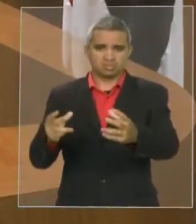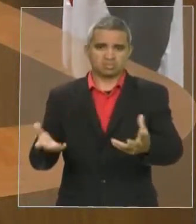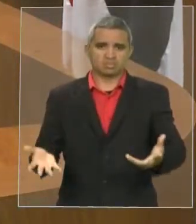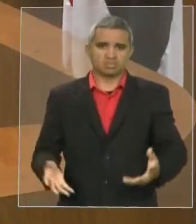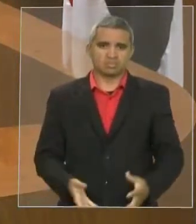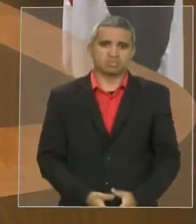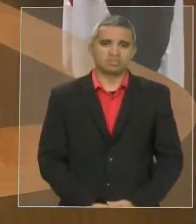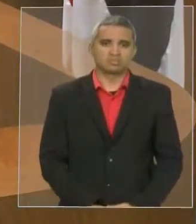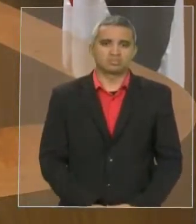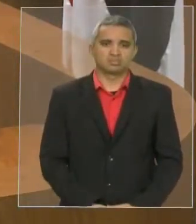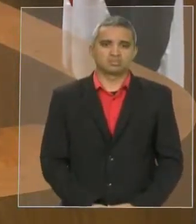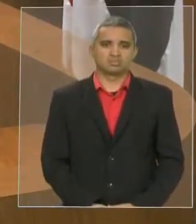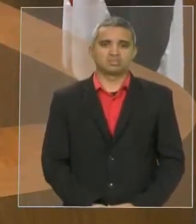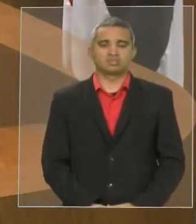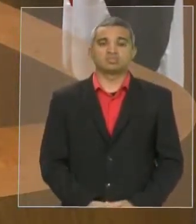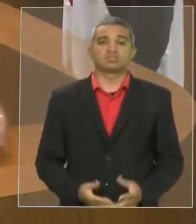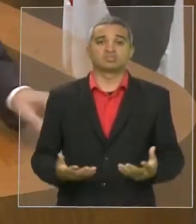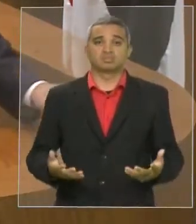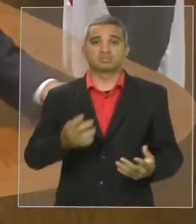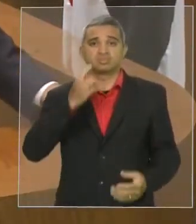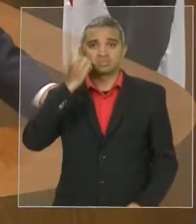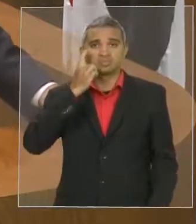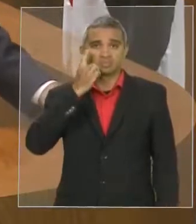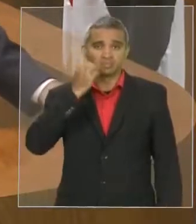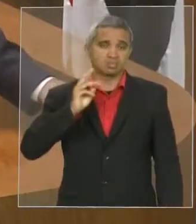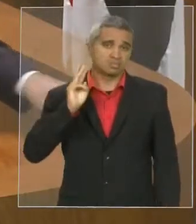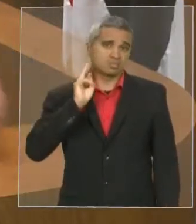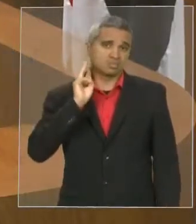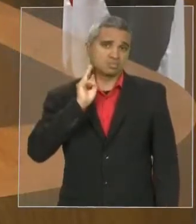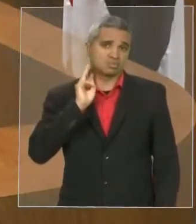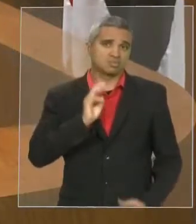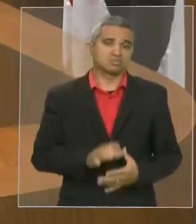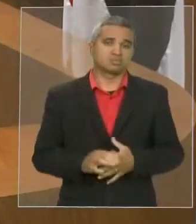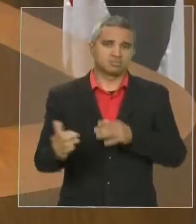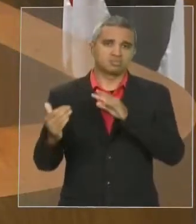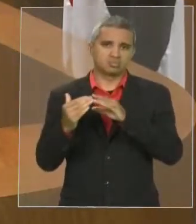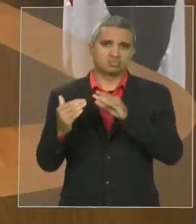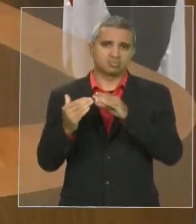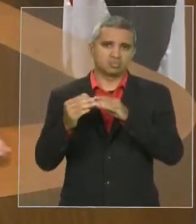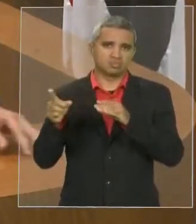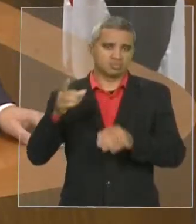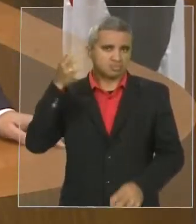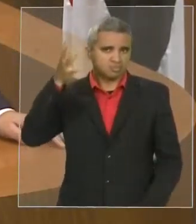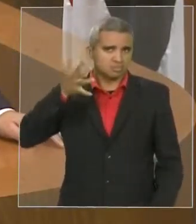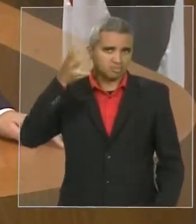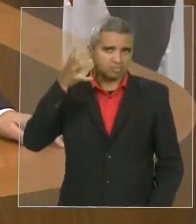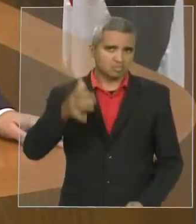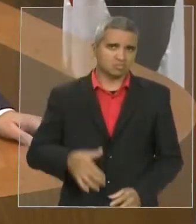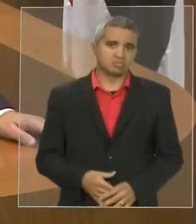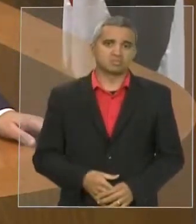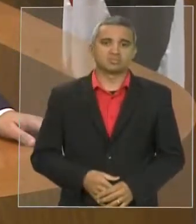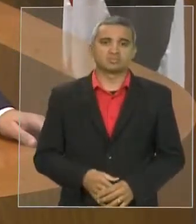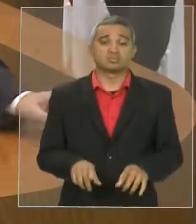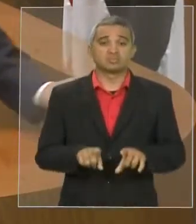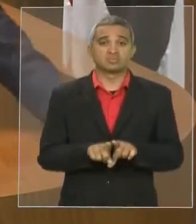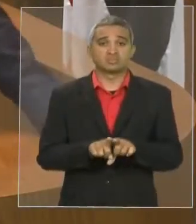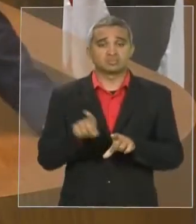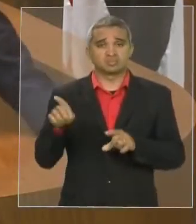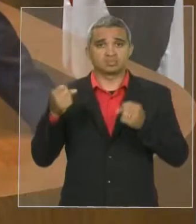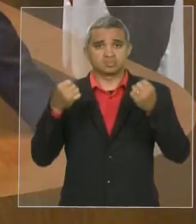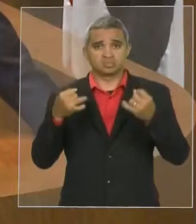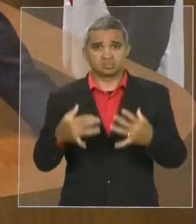nesta casa, sob a liderança do deputado Max Barros, e nós, mais uma vez, criticamos as edições de medidas provisórias que